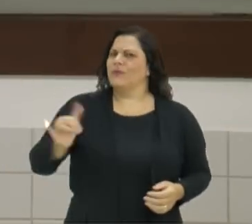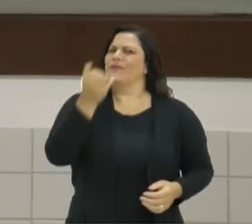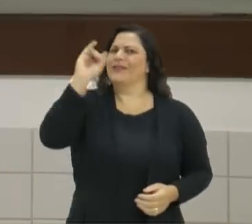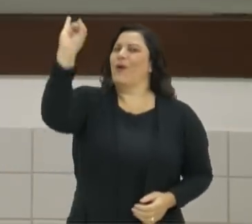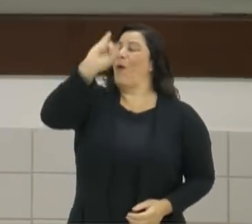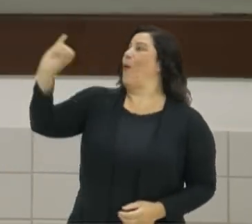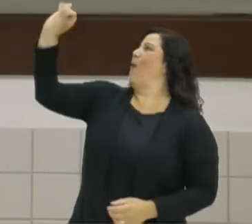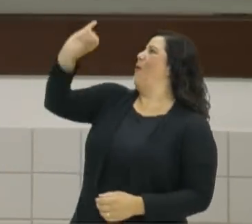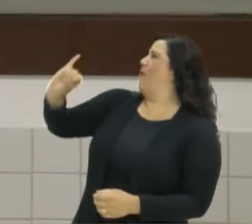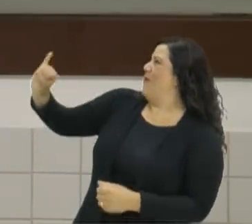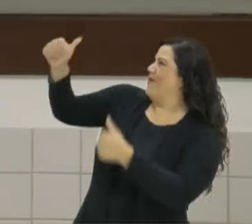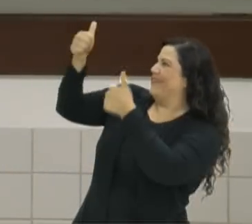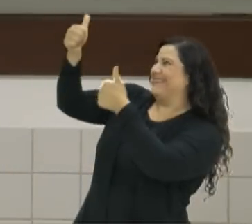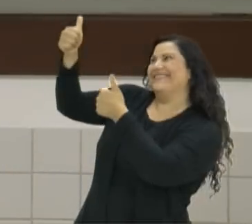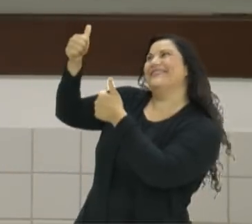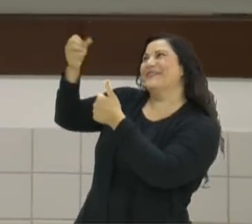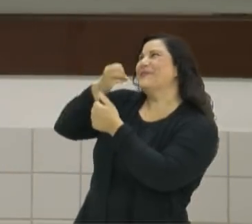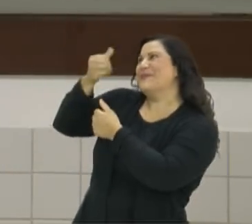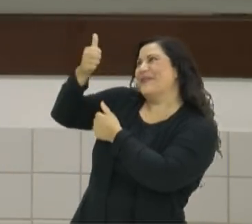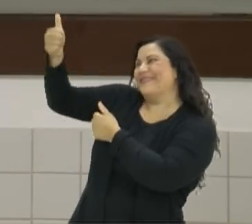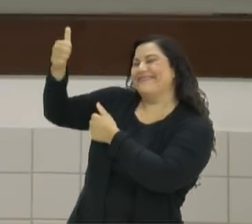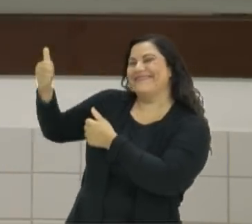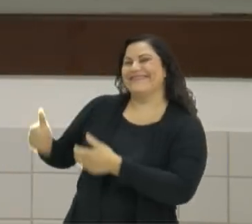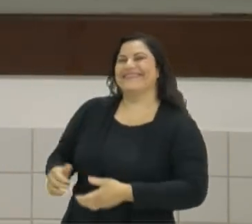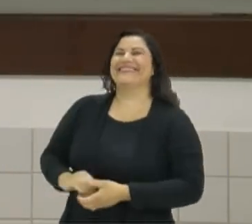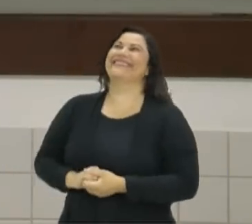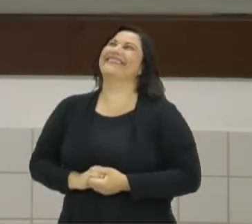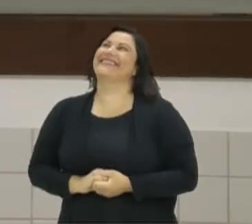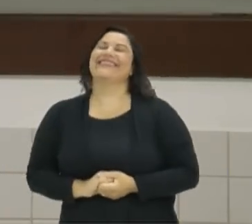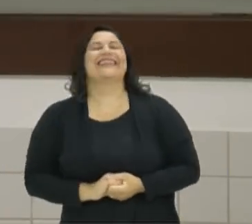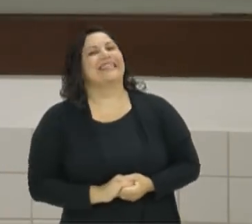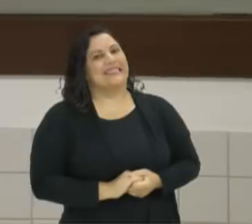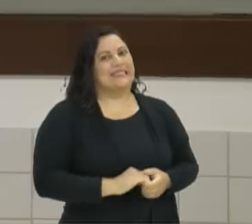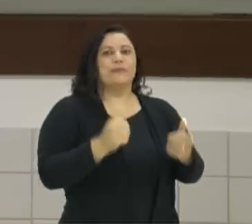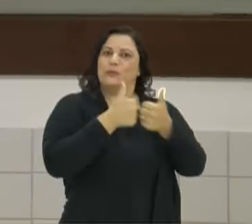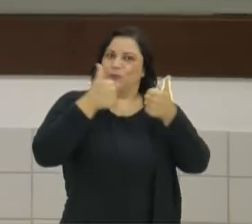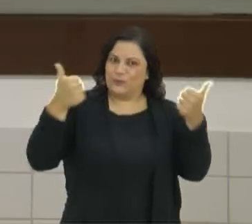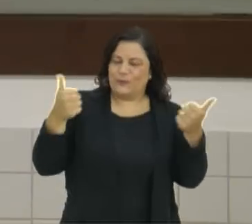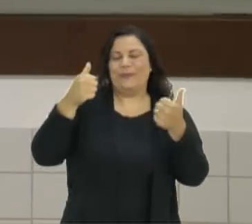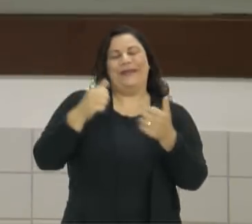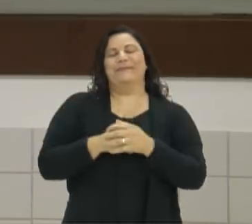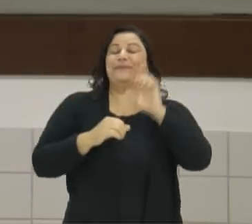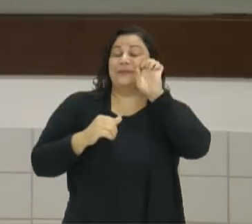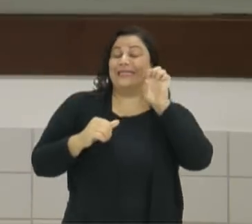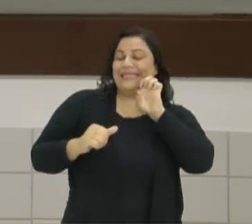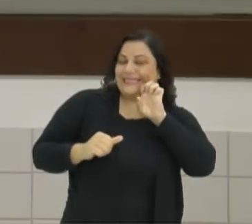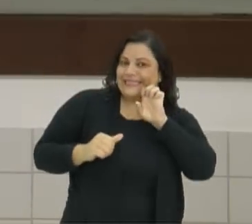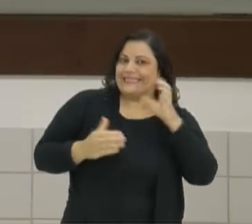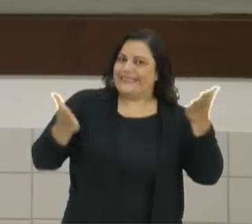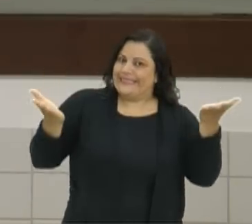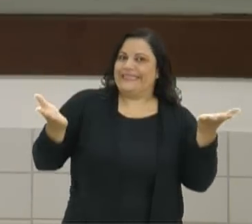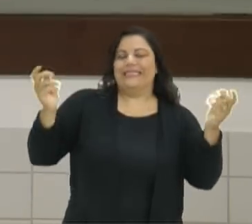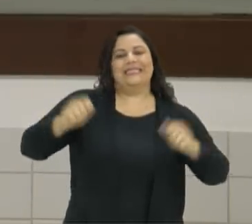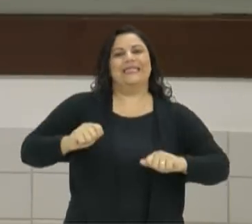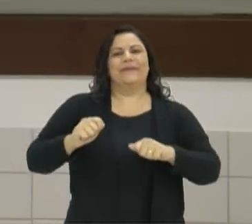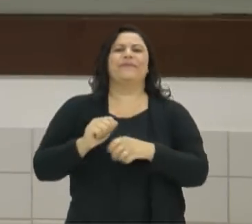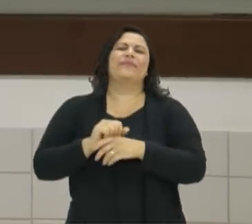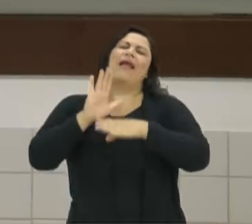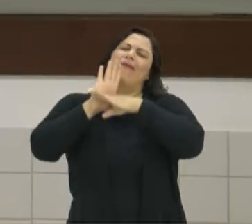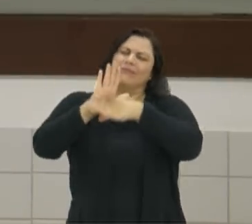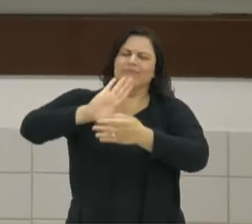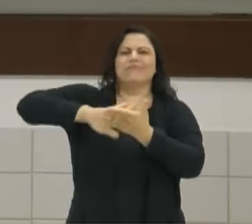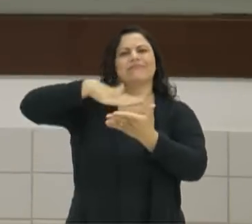para a Elisângela. Olá, Elisângela, tudo bom? Muito bem. Como vocês sabem, a Elisângela vai nos